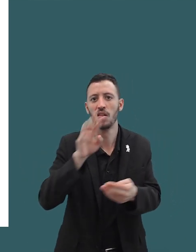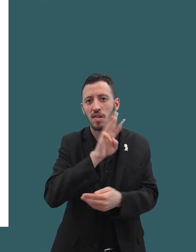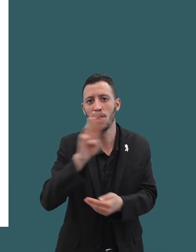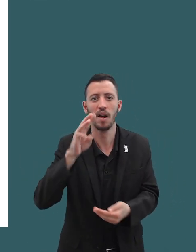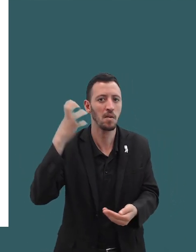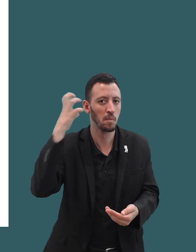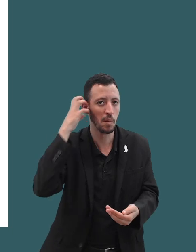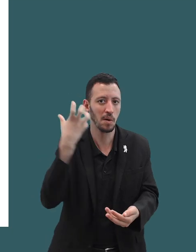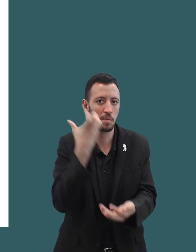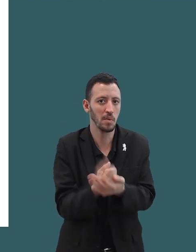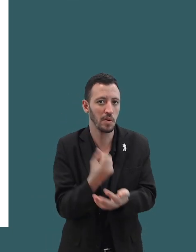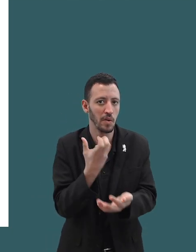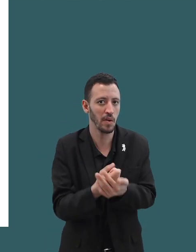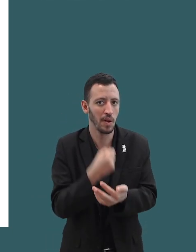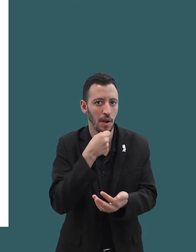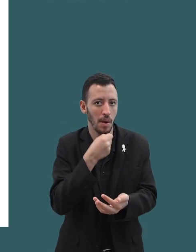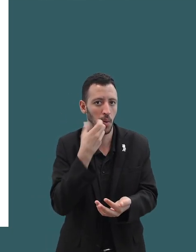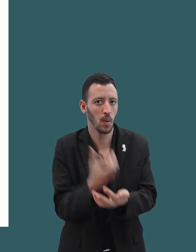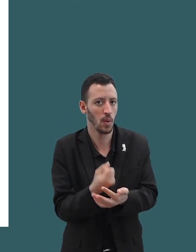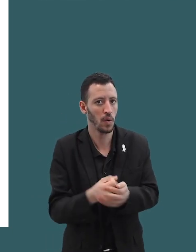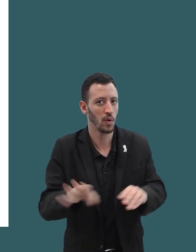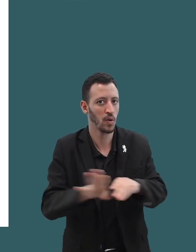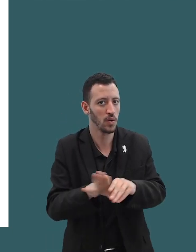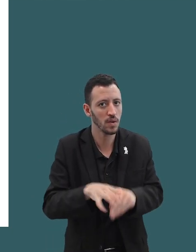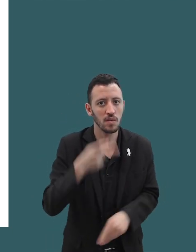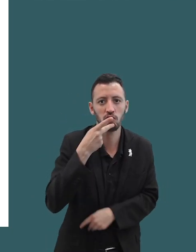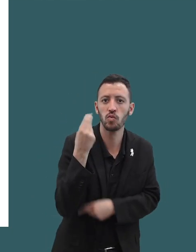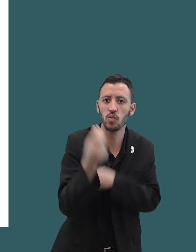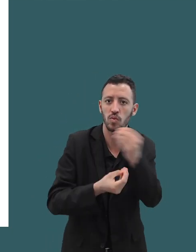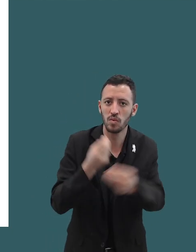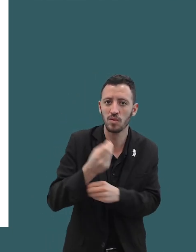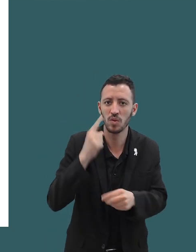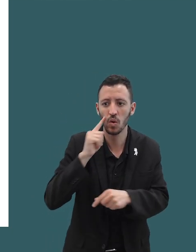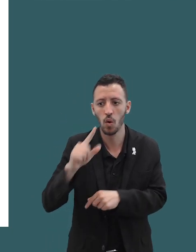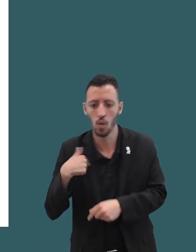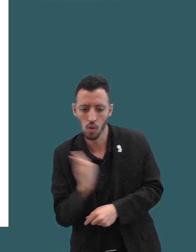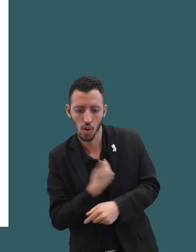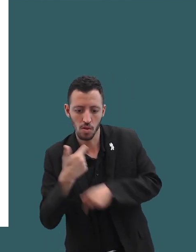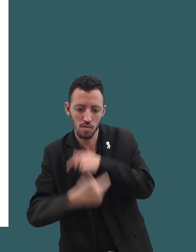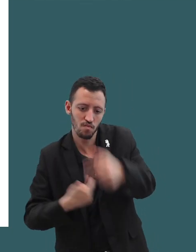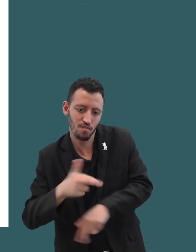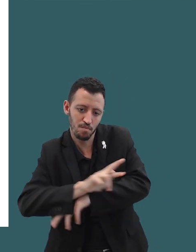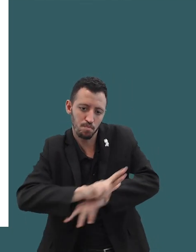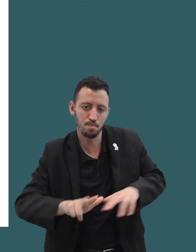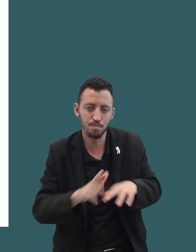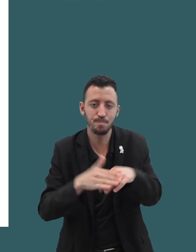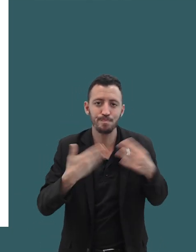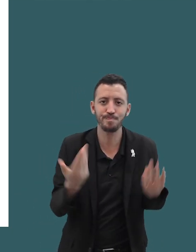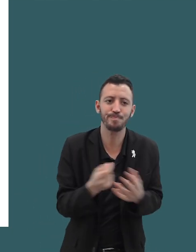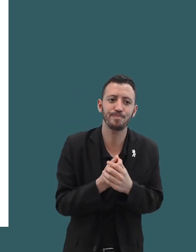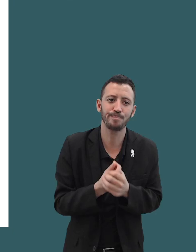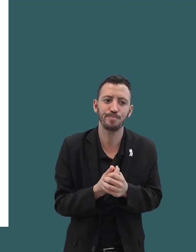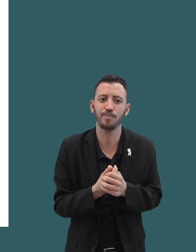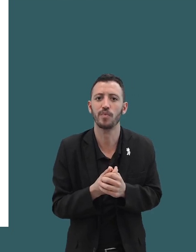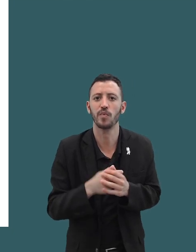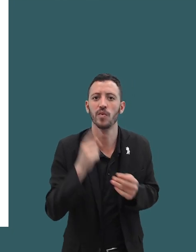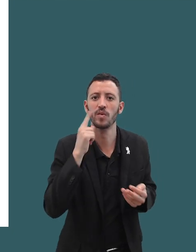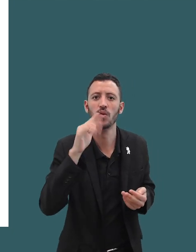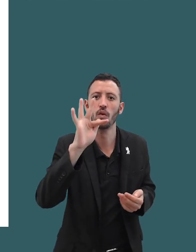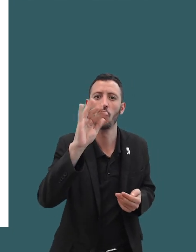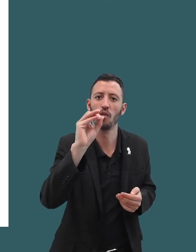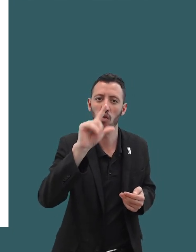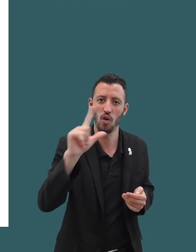que ler muitos jornais para ver o contraditório, ver como os veículos trabalham, as suas diferentes percepções. E a Folha